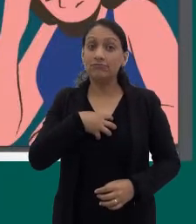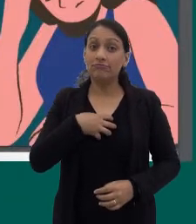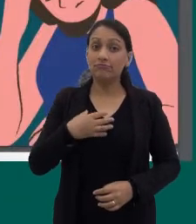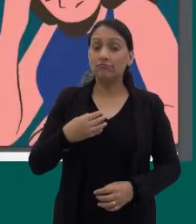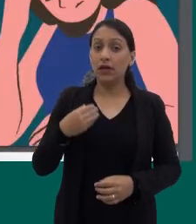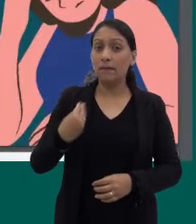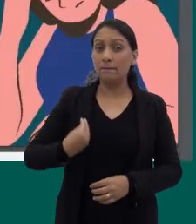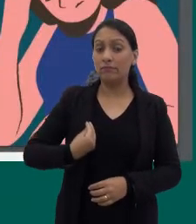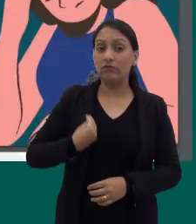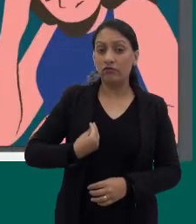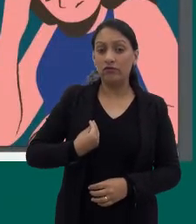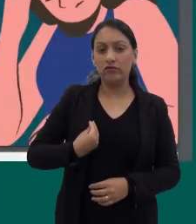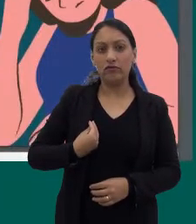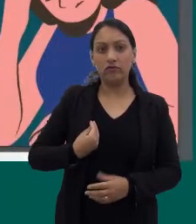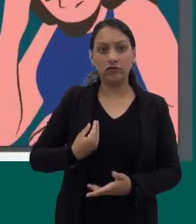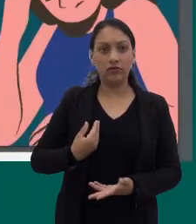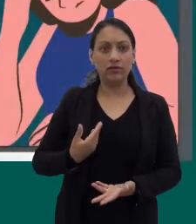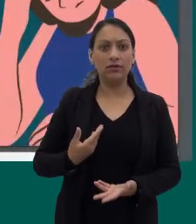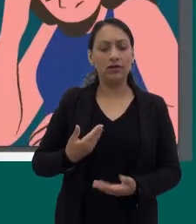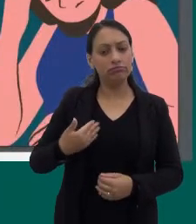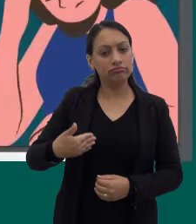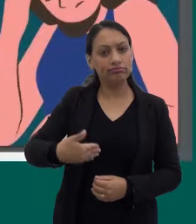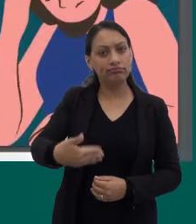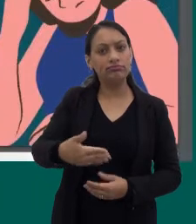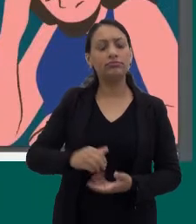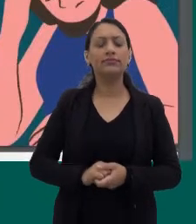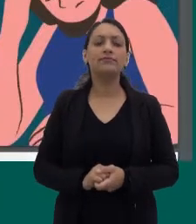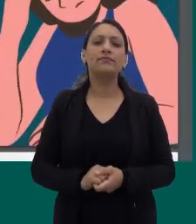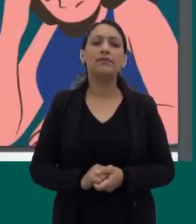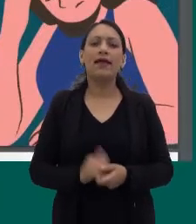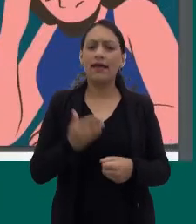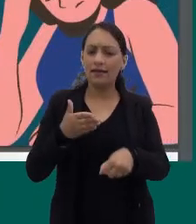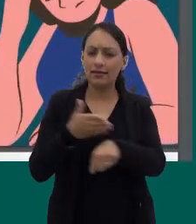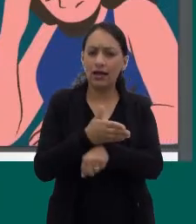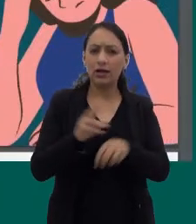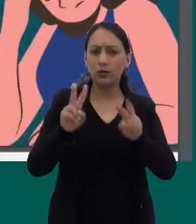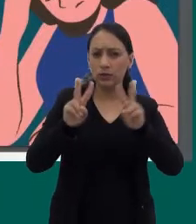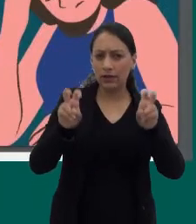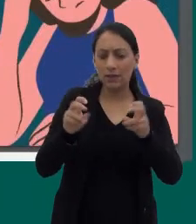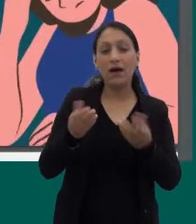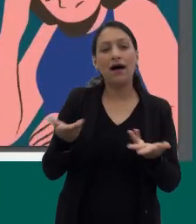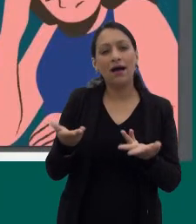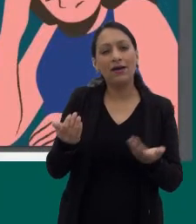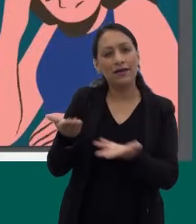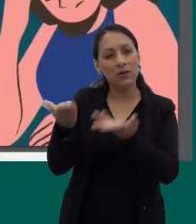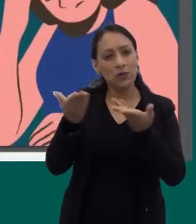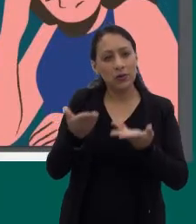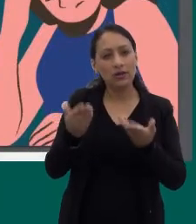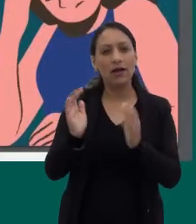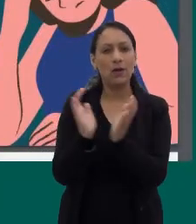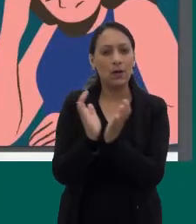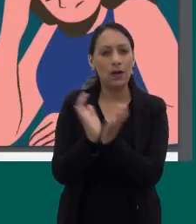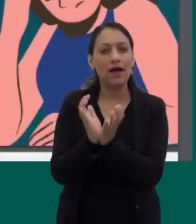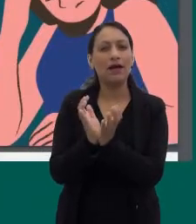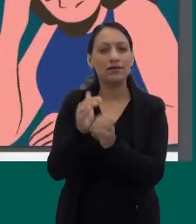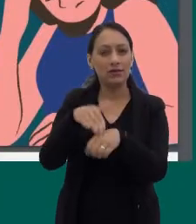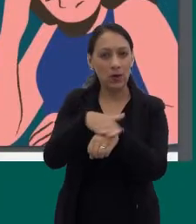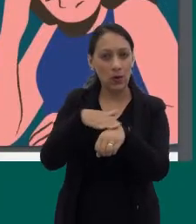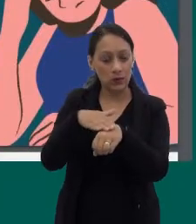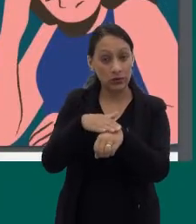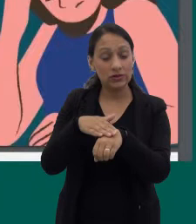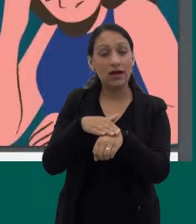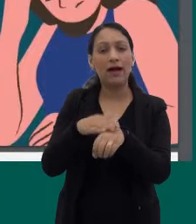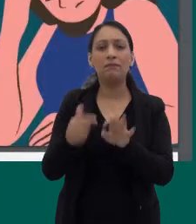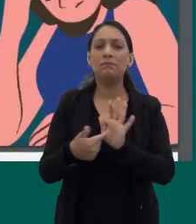vida. E antes de a gente adentrar na temática, queria convidar minhas colegas de conversa para